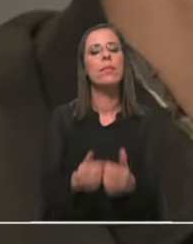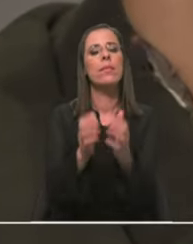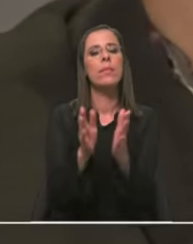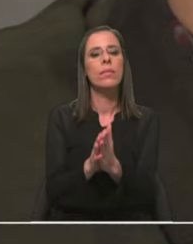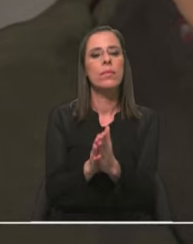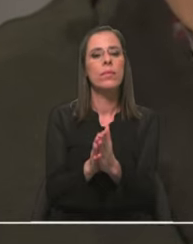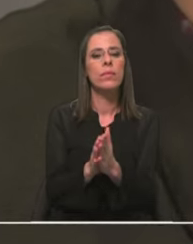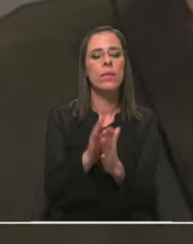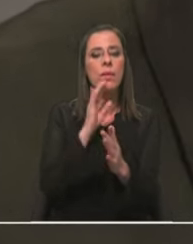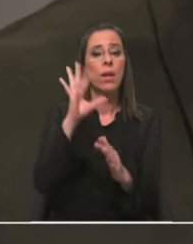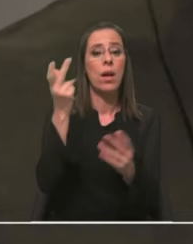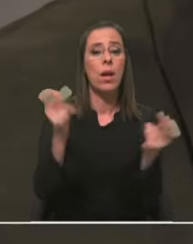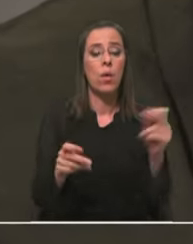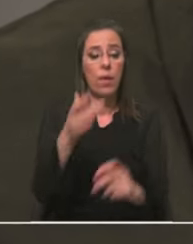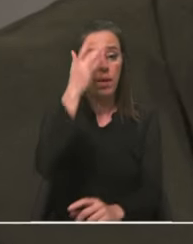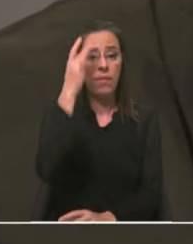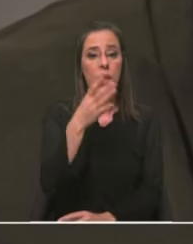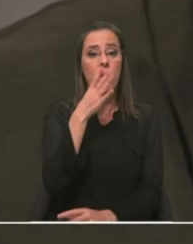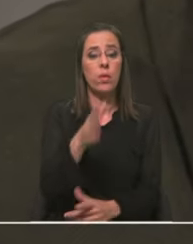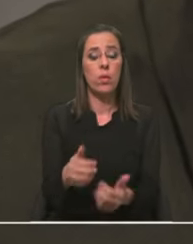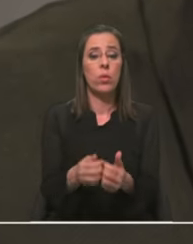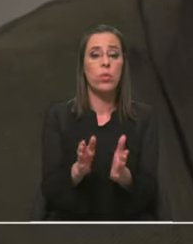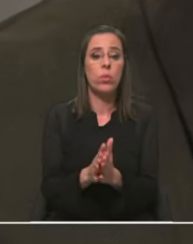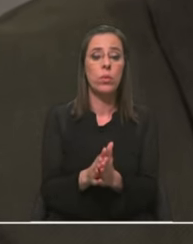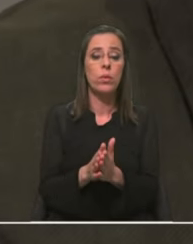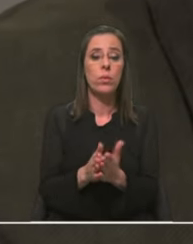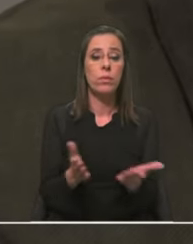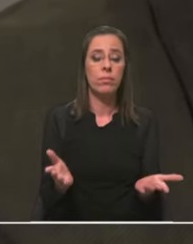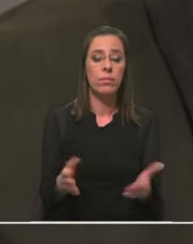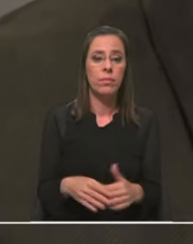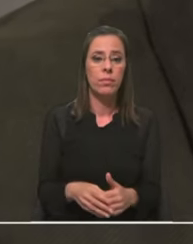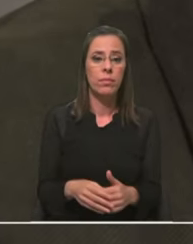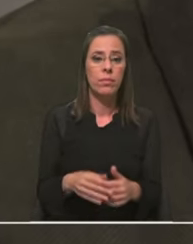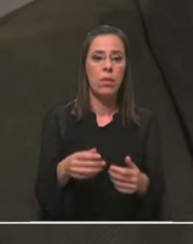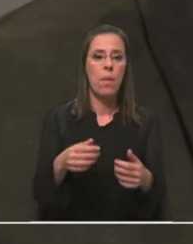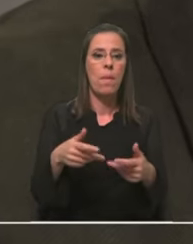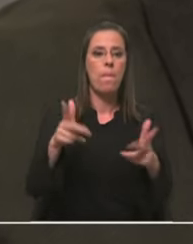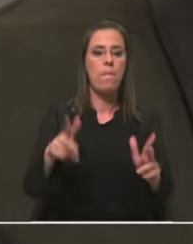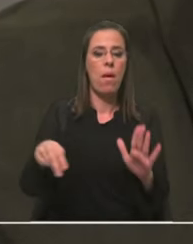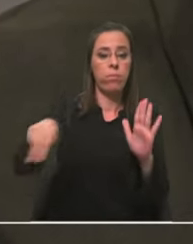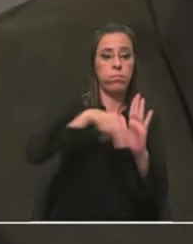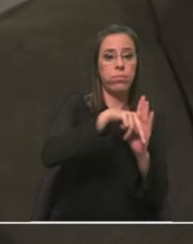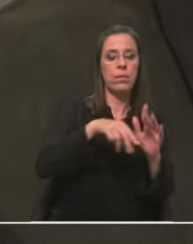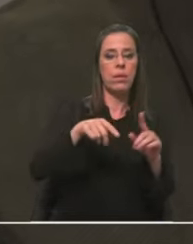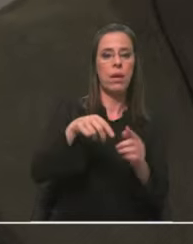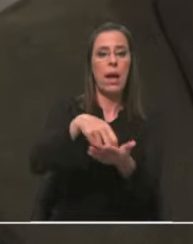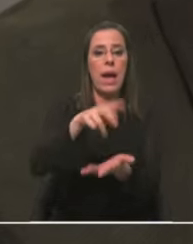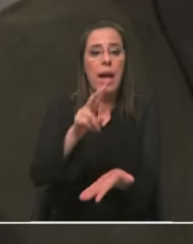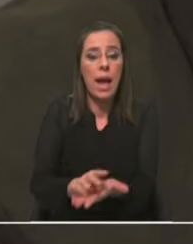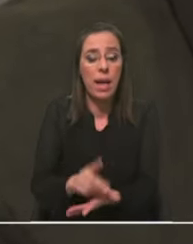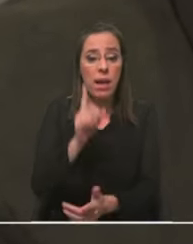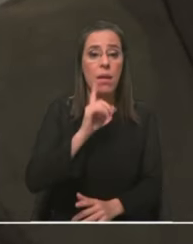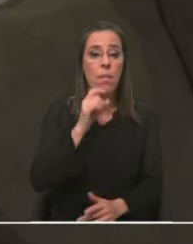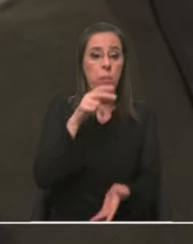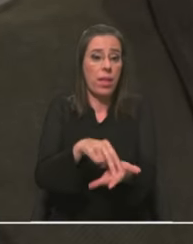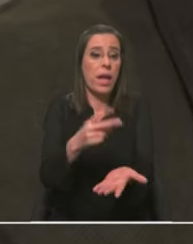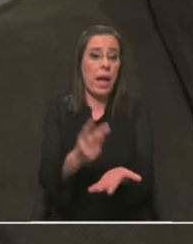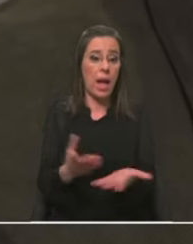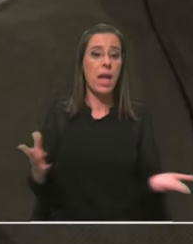sempre que claro foi acontecido. É fácil dizer, fui de encontro a um móvel. Caí, uma senhora de coisa pode